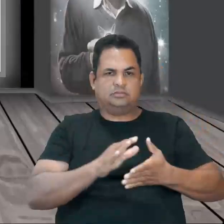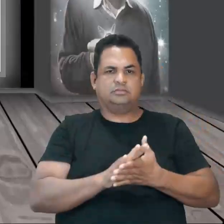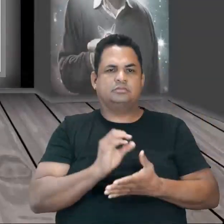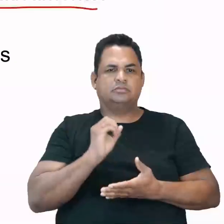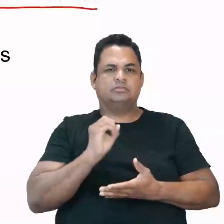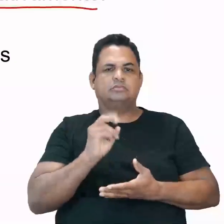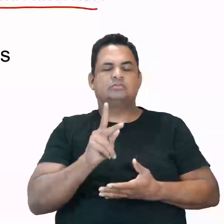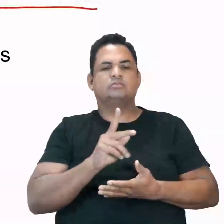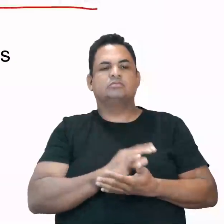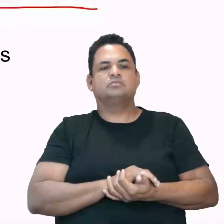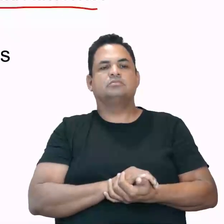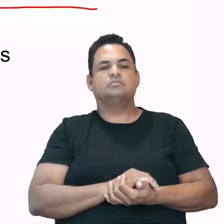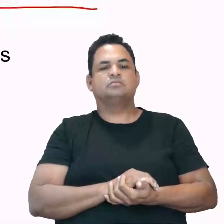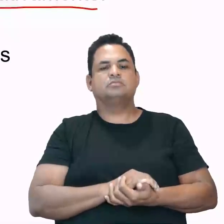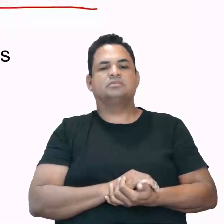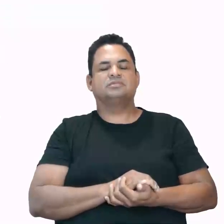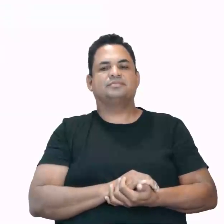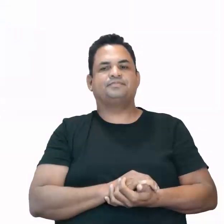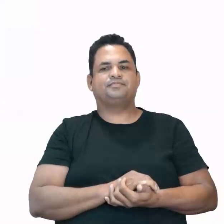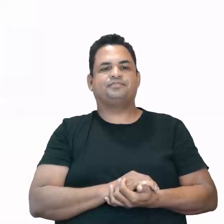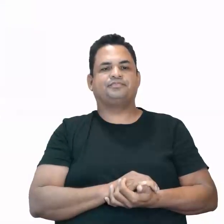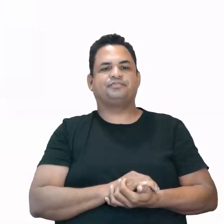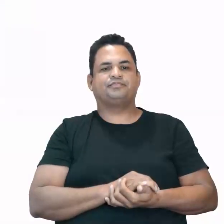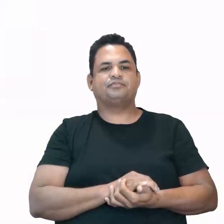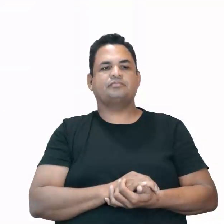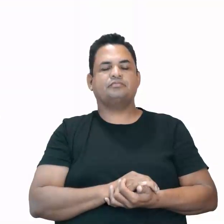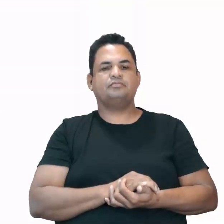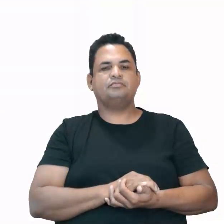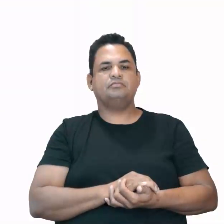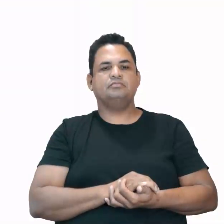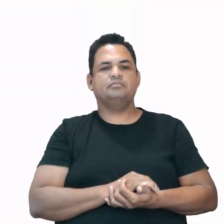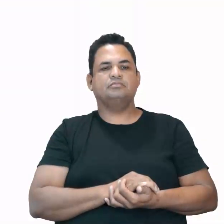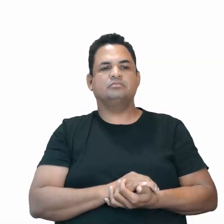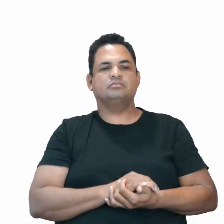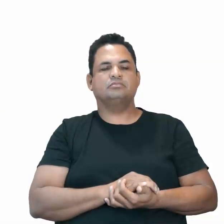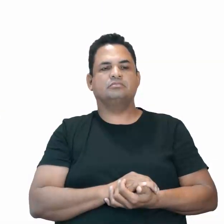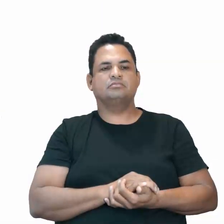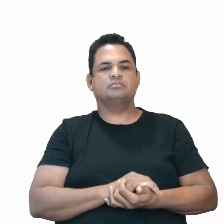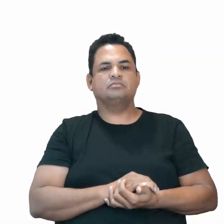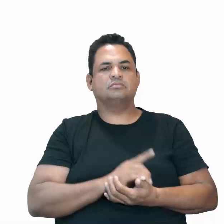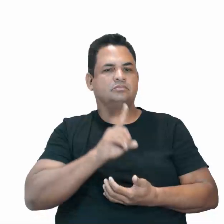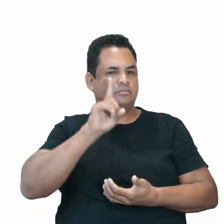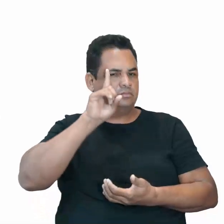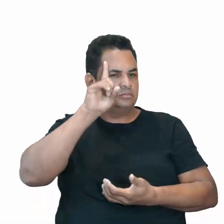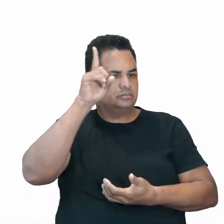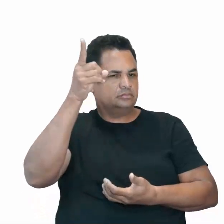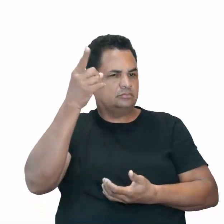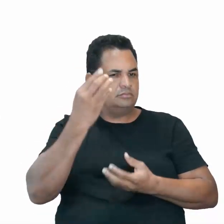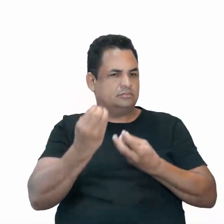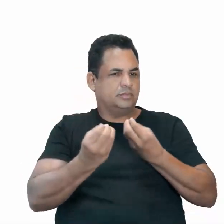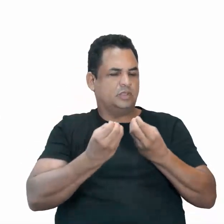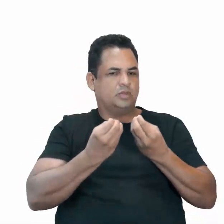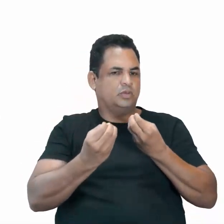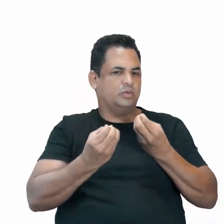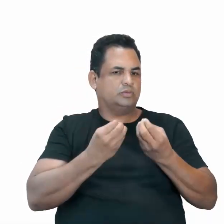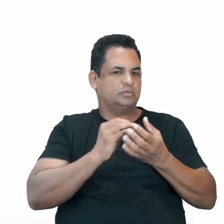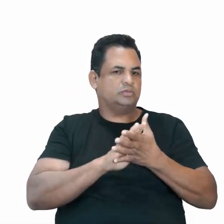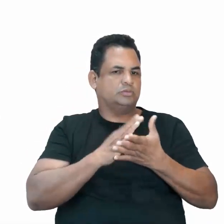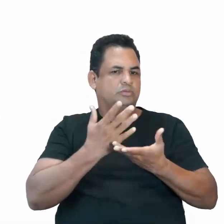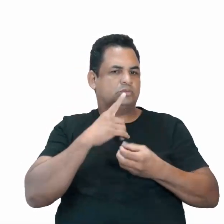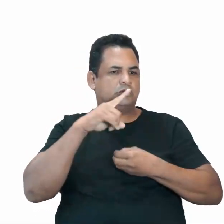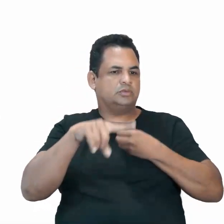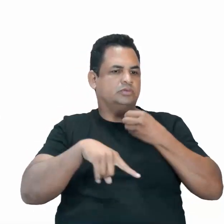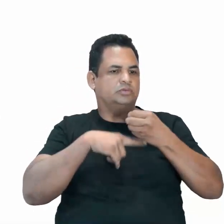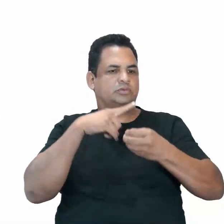Então, vamos dar prosseguimento. Bom, então aqui, ó, a ideia de como seria o átomo, o que a